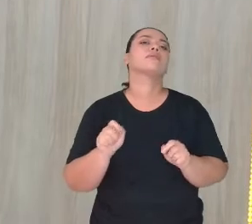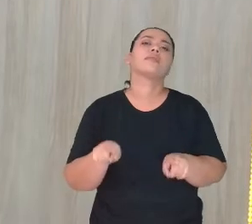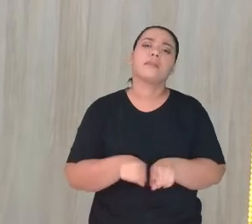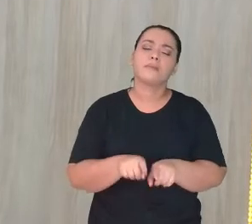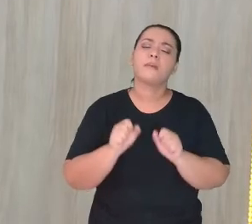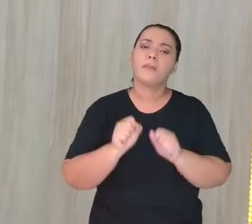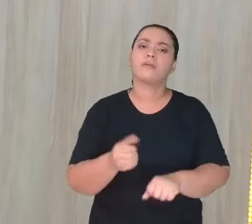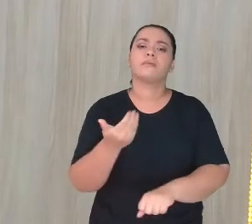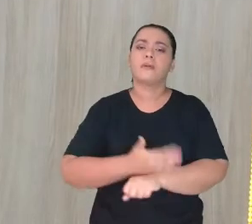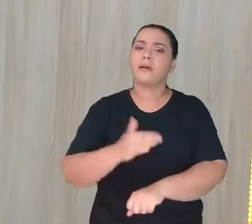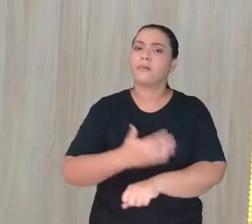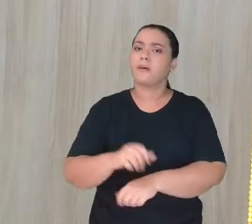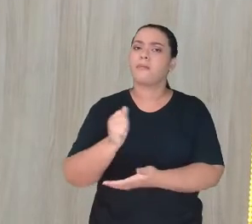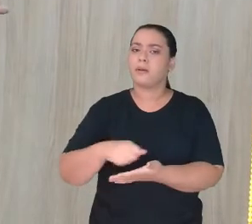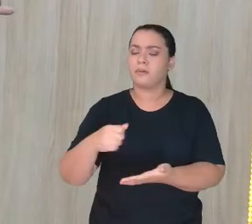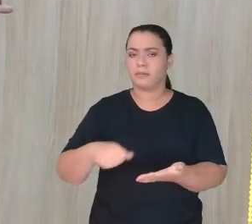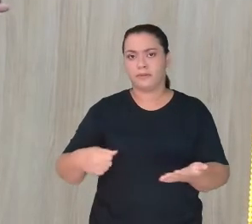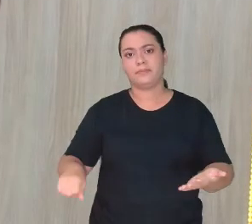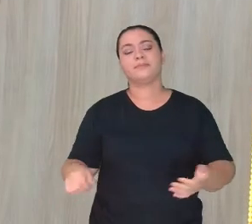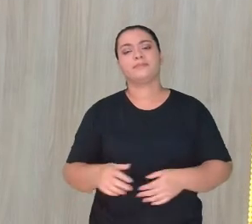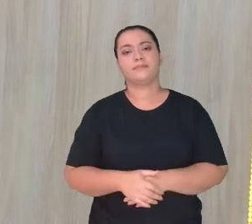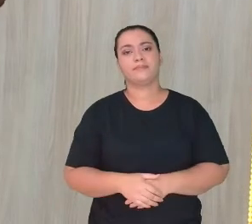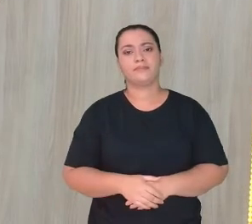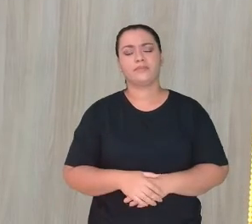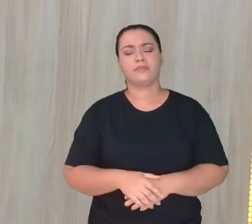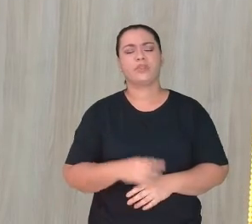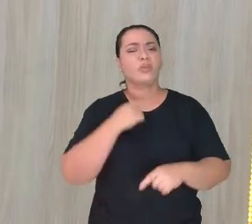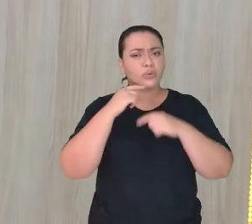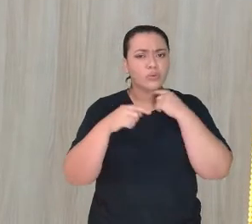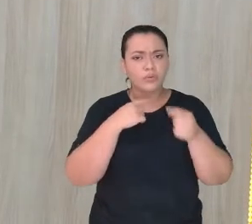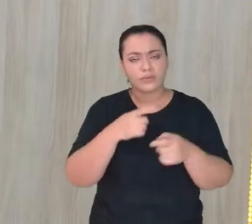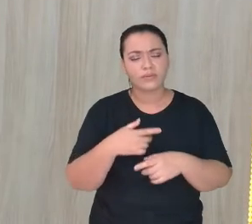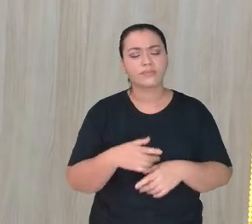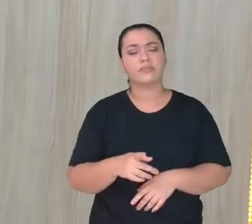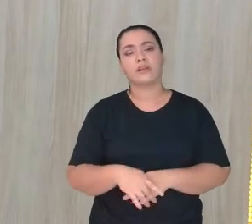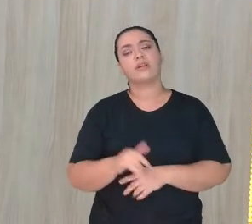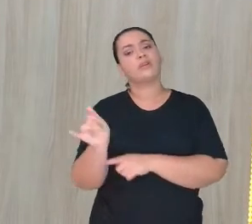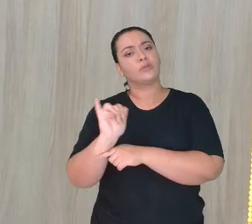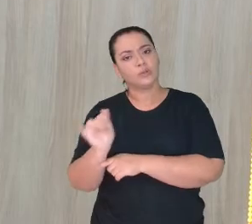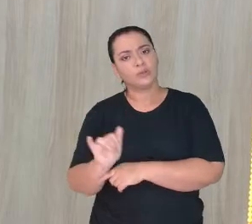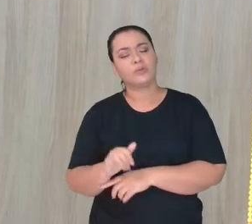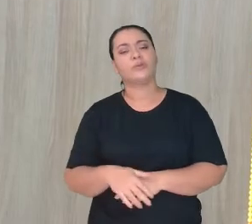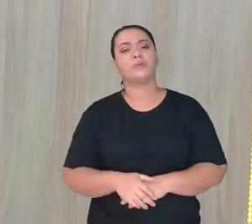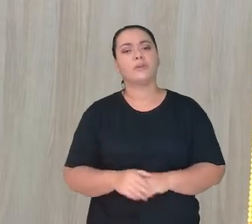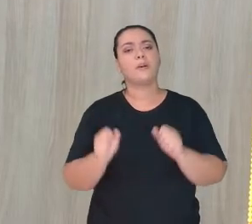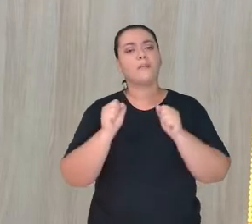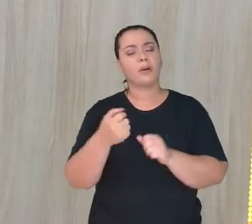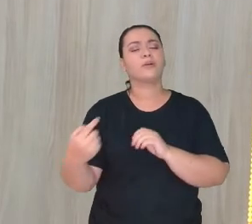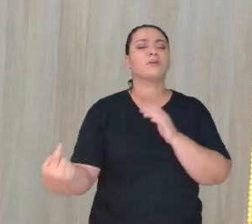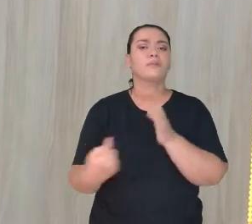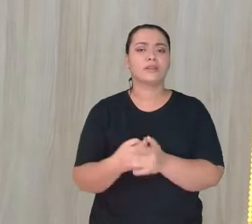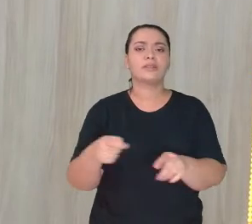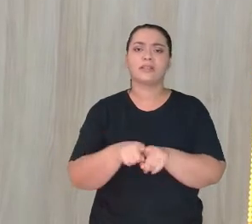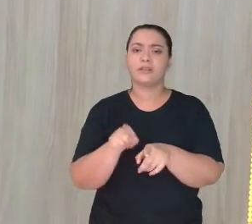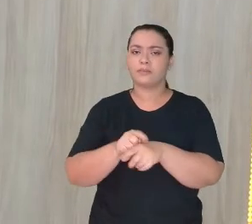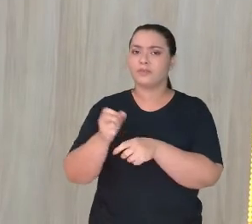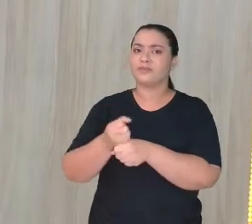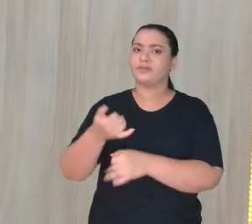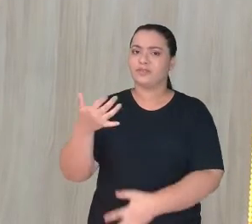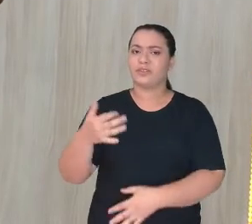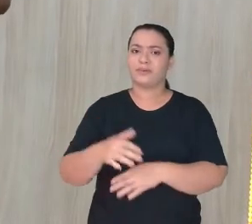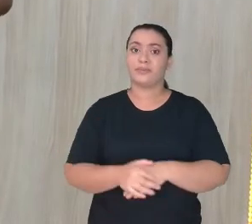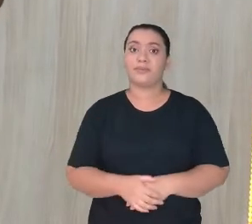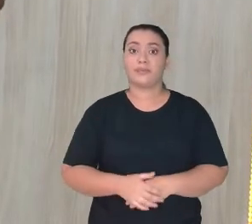muito feliz quando você começar a treinar bastante. Qualquer dúvida, estamos lá no YouTube. Pode mandar pergunta no chat aqui ao vivo também,